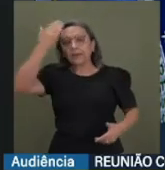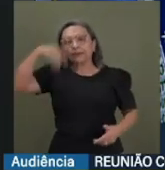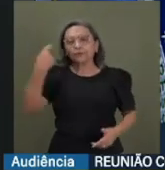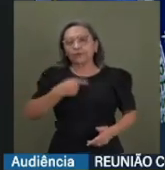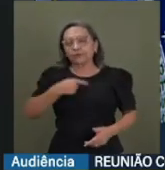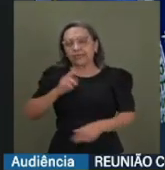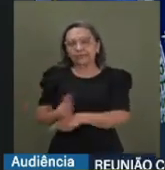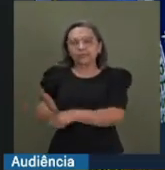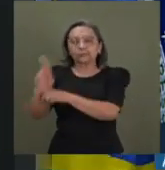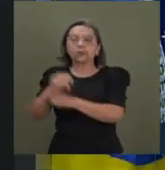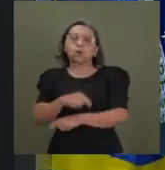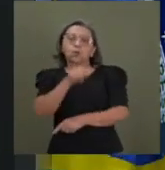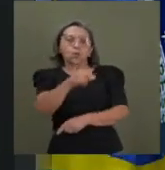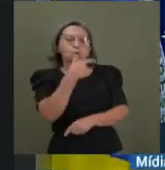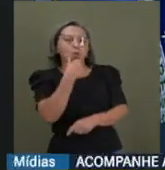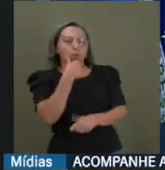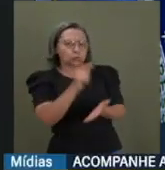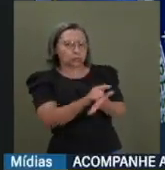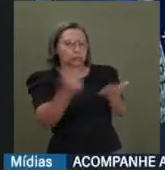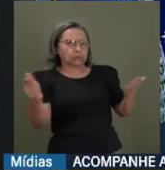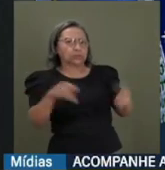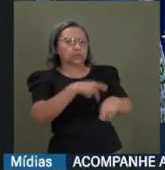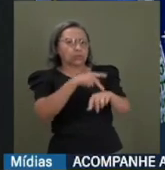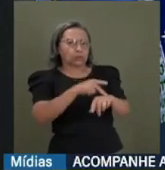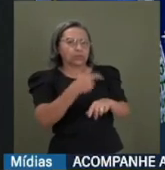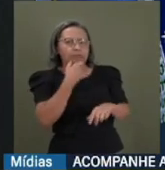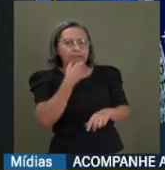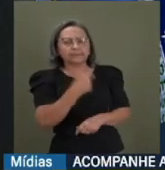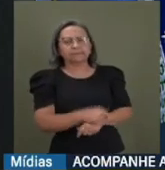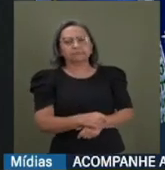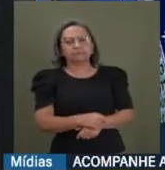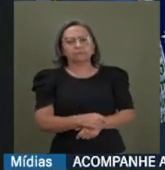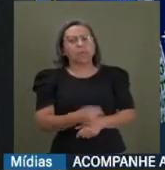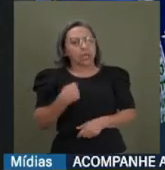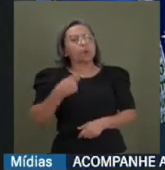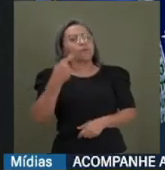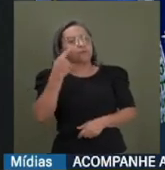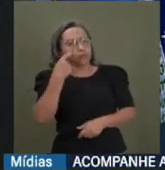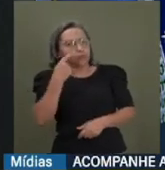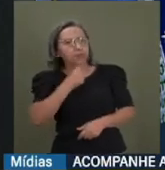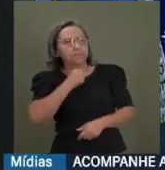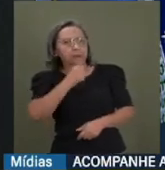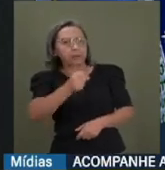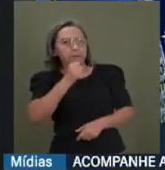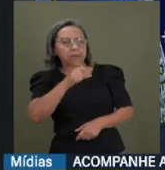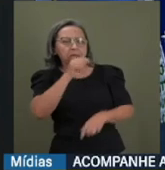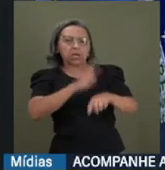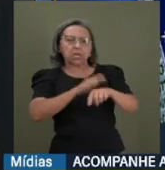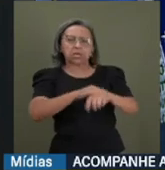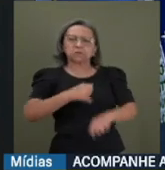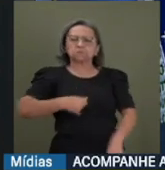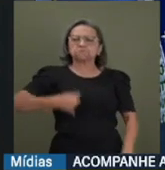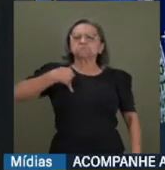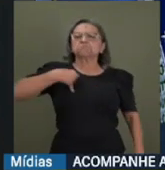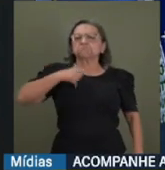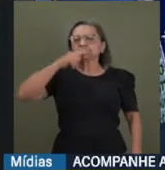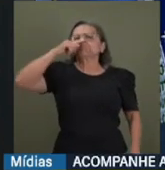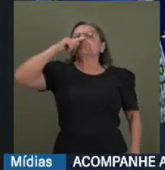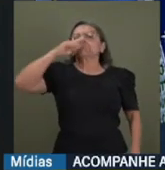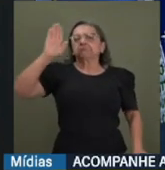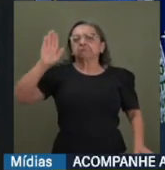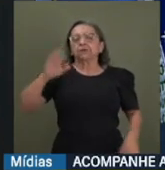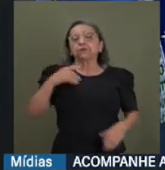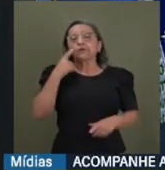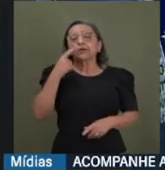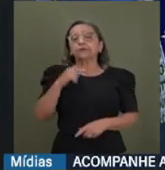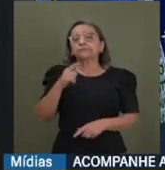inglês, no alto da sua arrogância, eu via a entrevista, no alto do seu pedantismo europeu, foi